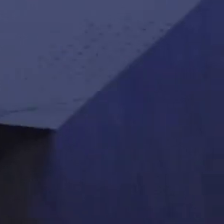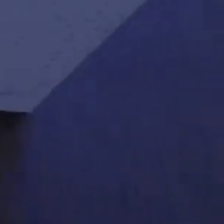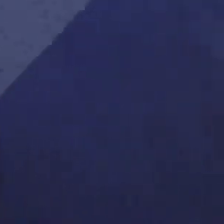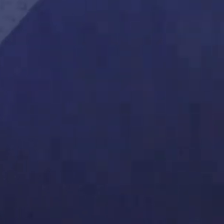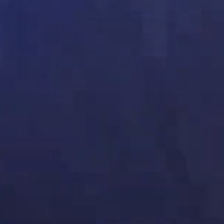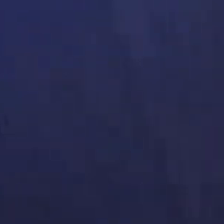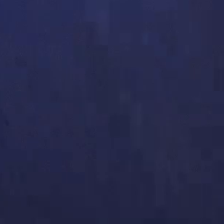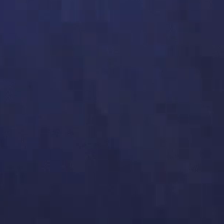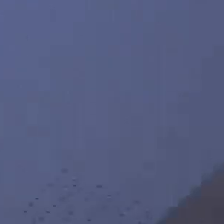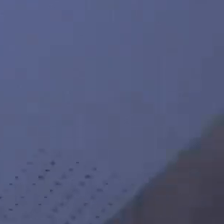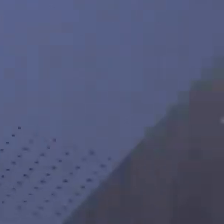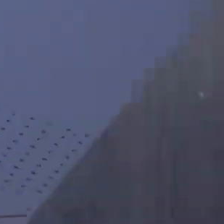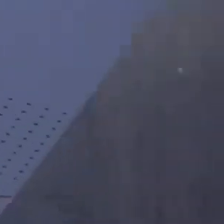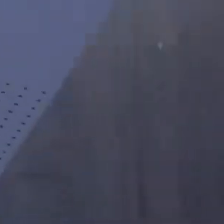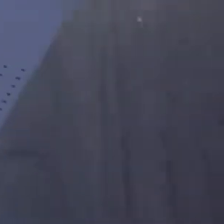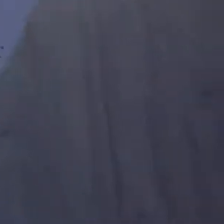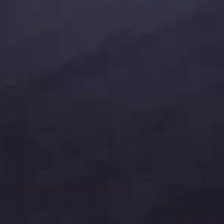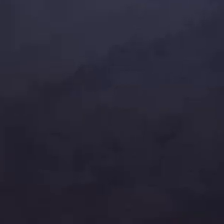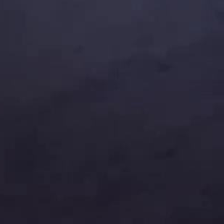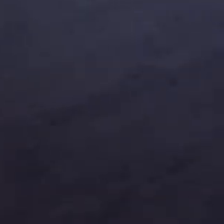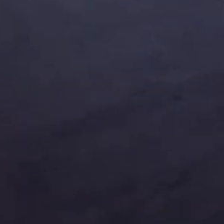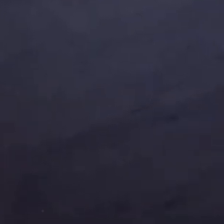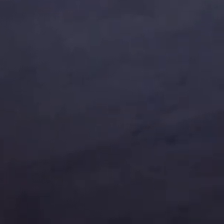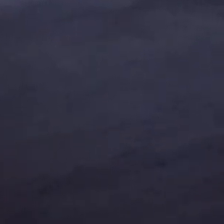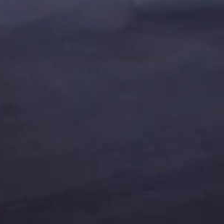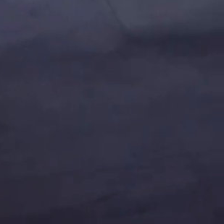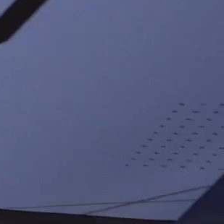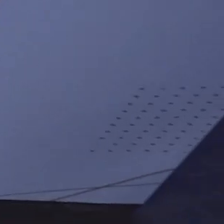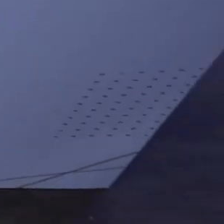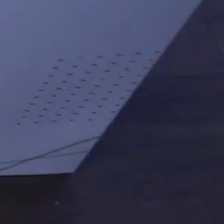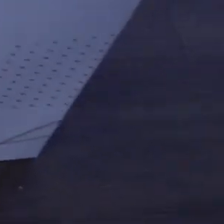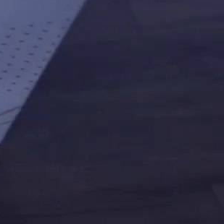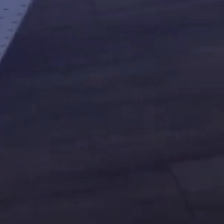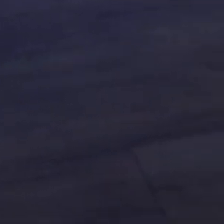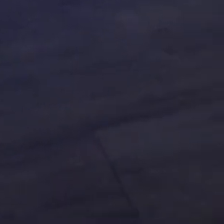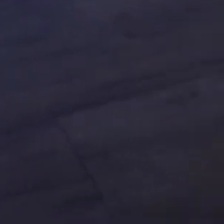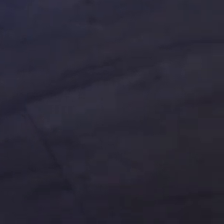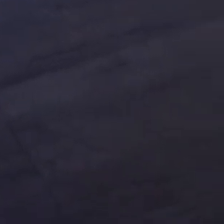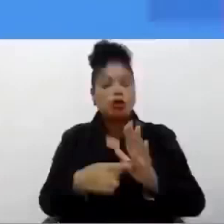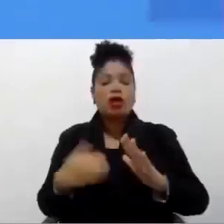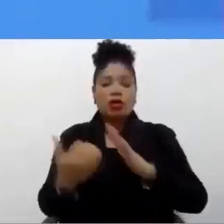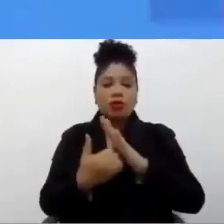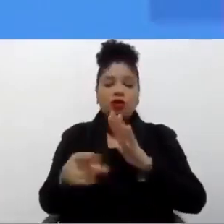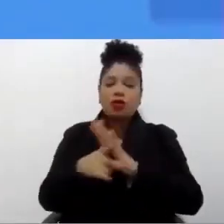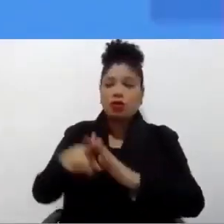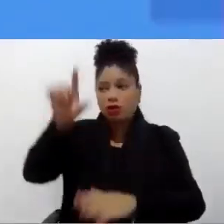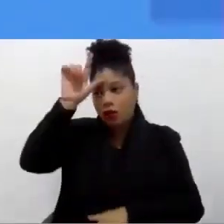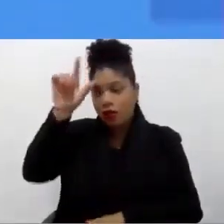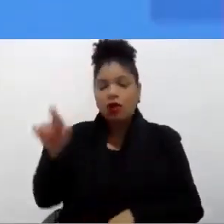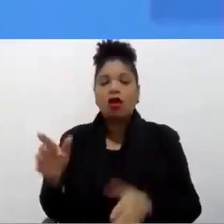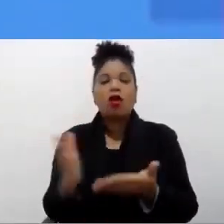em ecossistemas, que é o que a gente está fazendo aqui hoje. Trazendo empresas alemãs, empresas